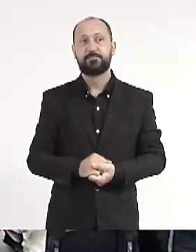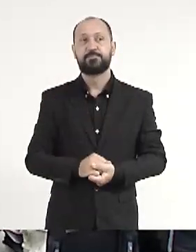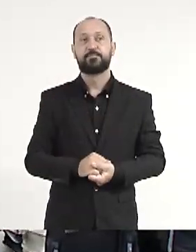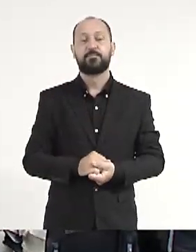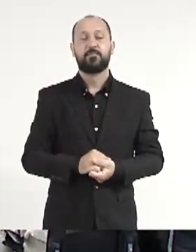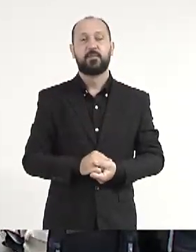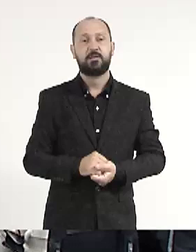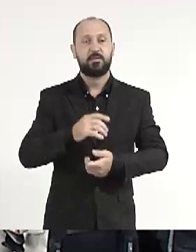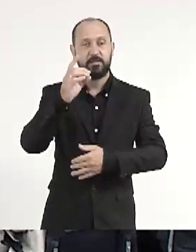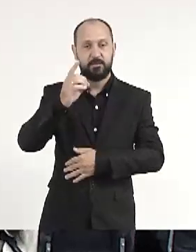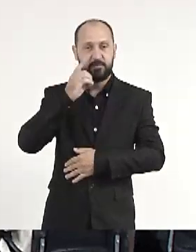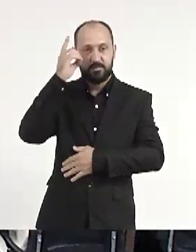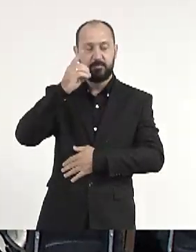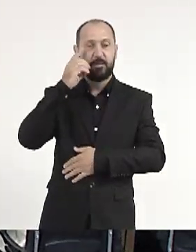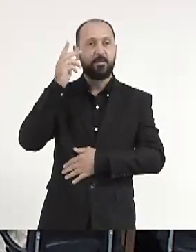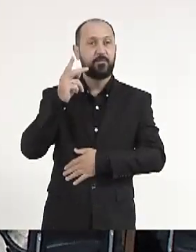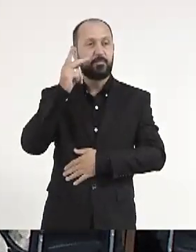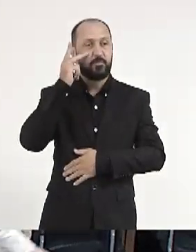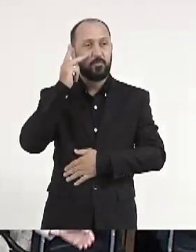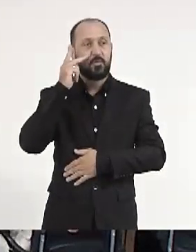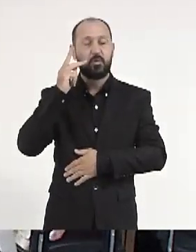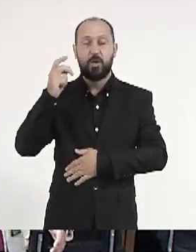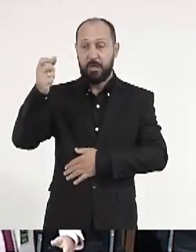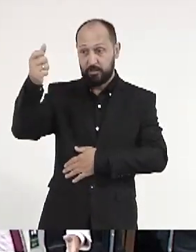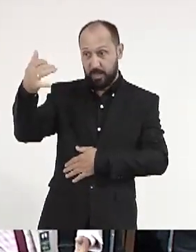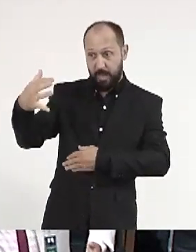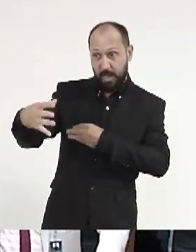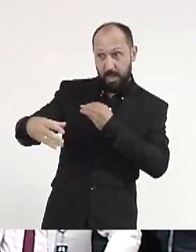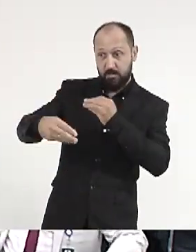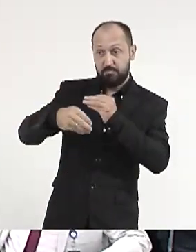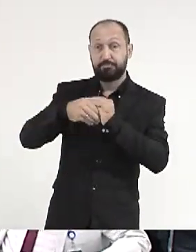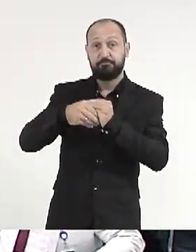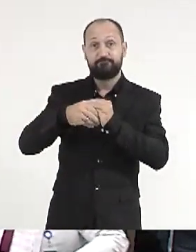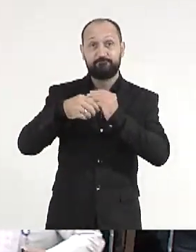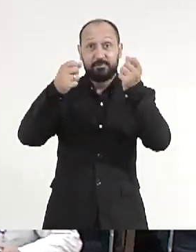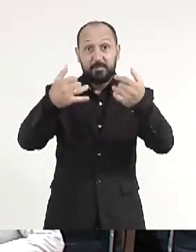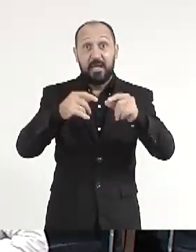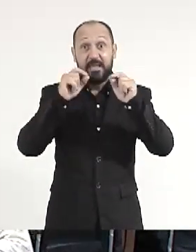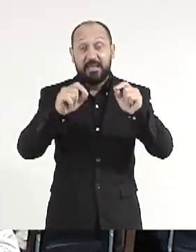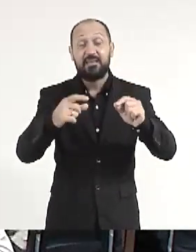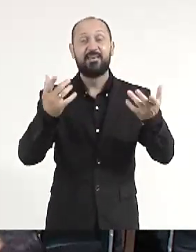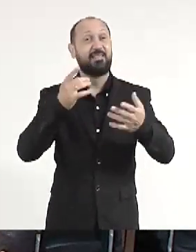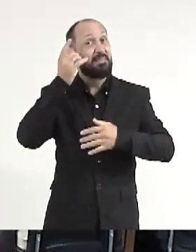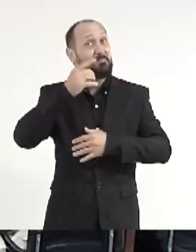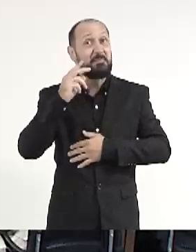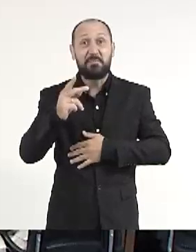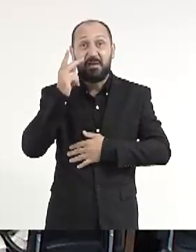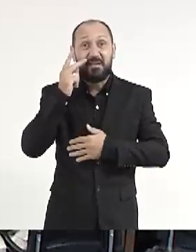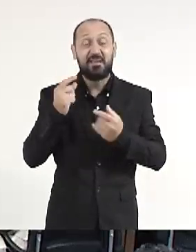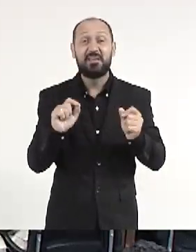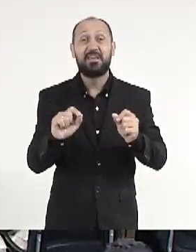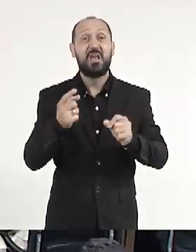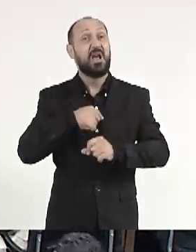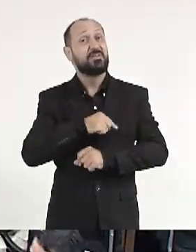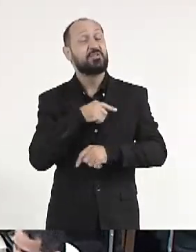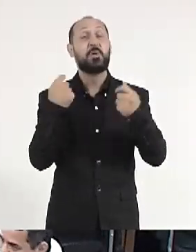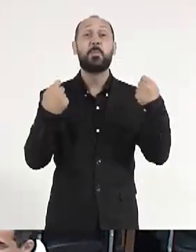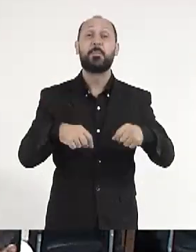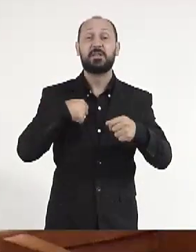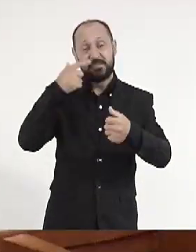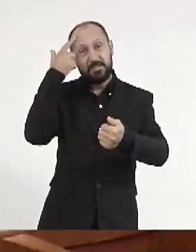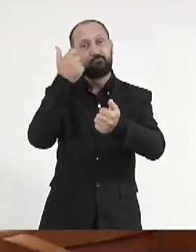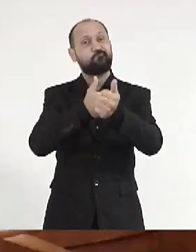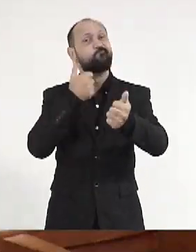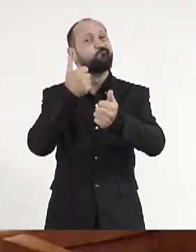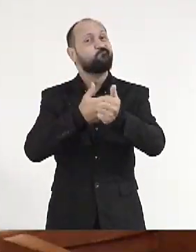Obrigada, deputado Pedro Kemp. Quero aqui incorporar o seu discurso e dizer, deputado Pedro Kemp também, que nós precisamos